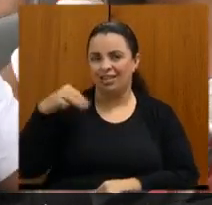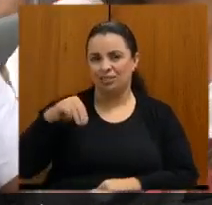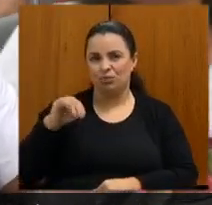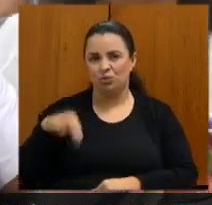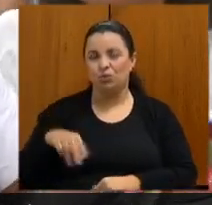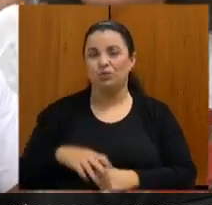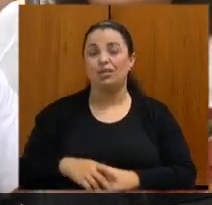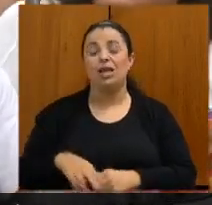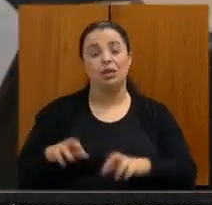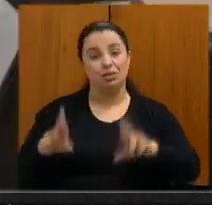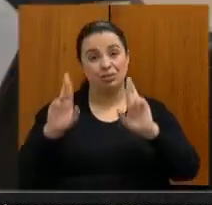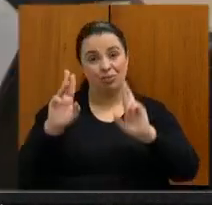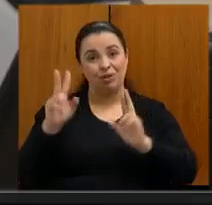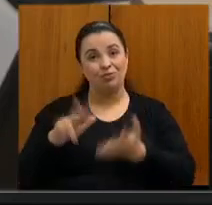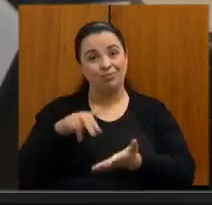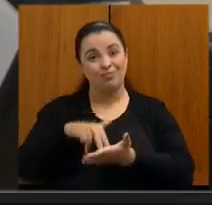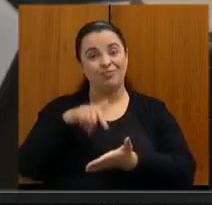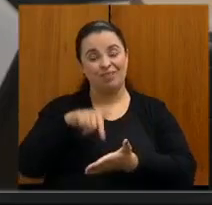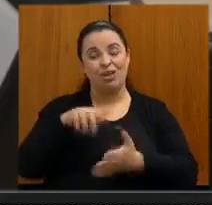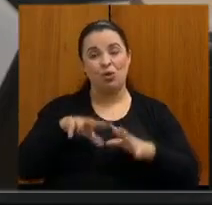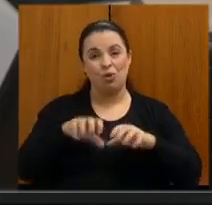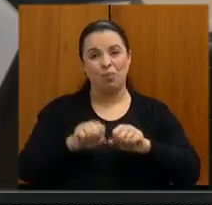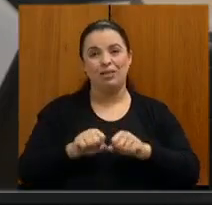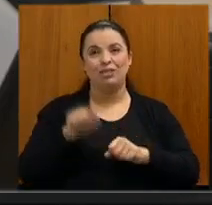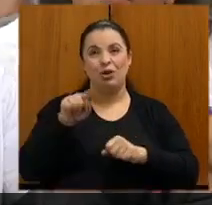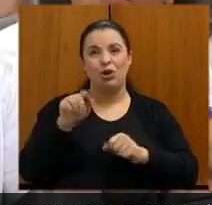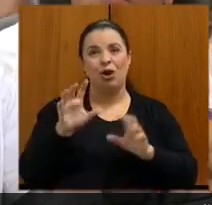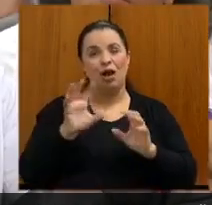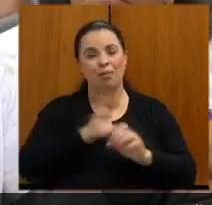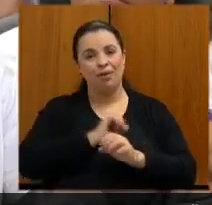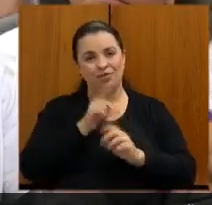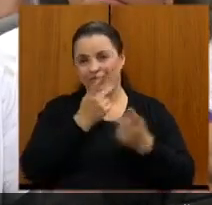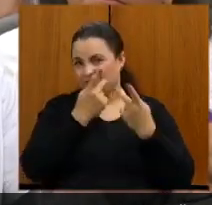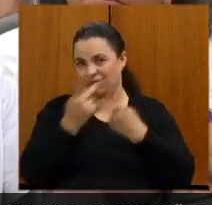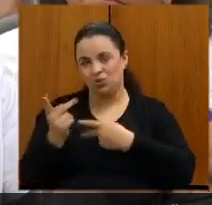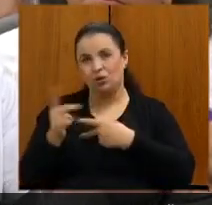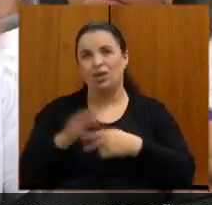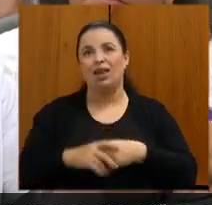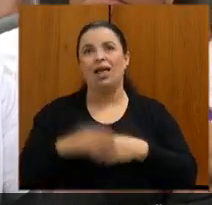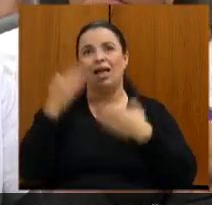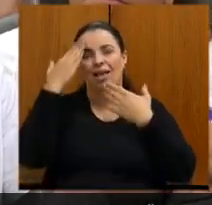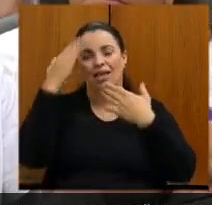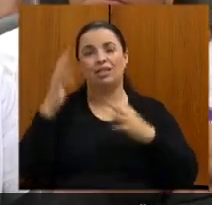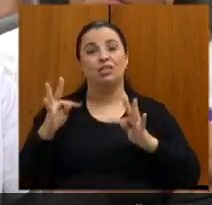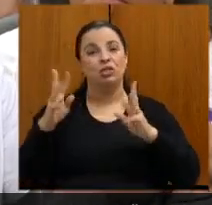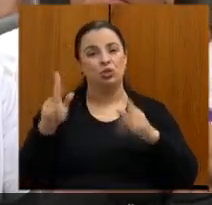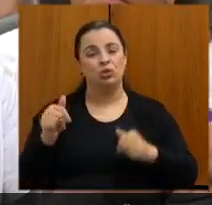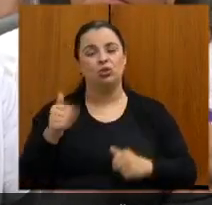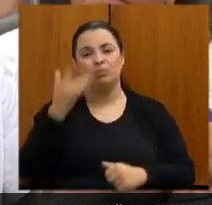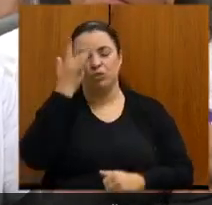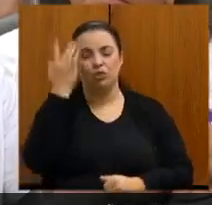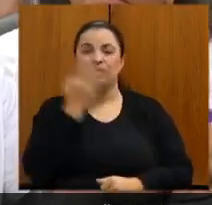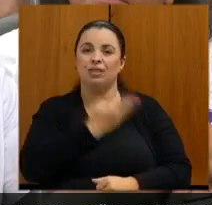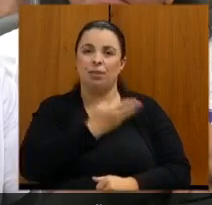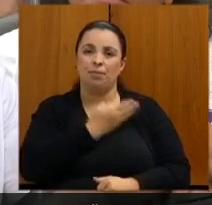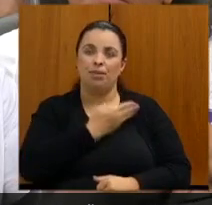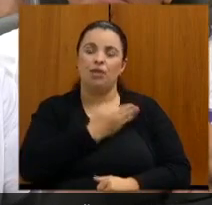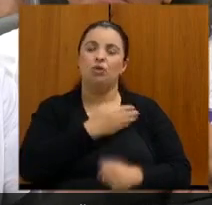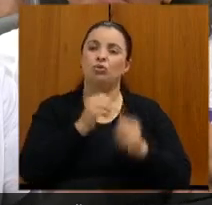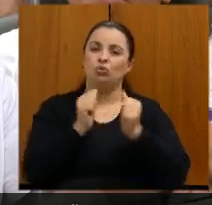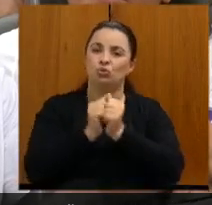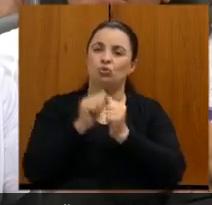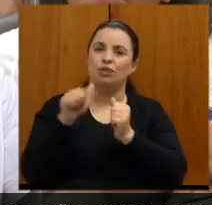mais uma vez que Adorei sua visita Agradeço a todos os companheiros Os companheiros que estão aqui vos os amigos